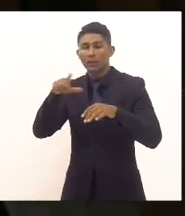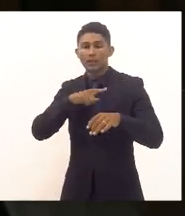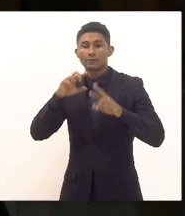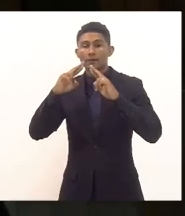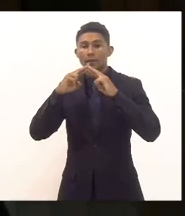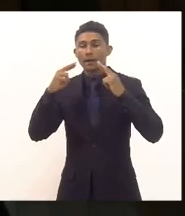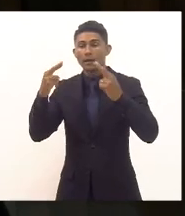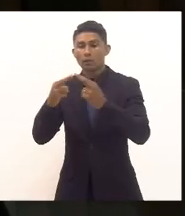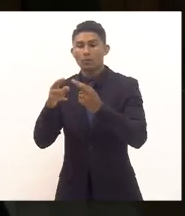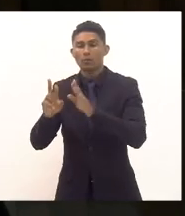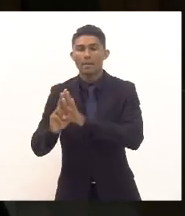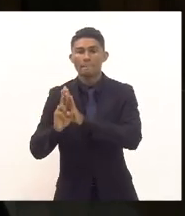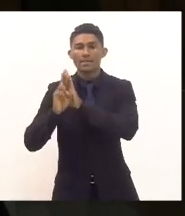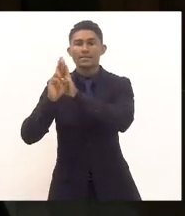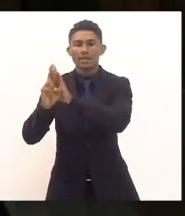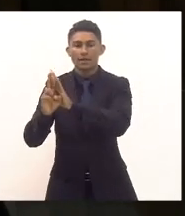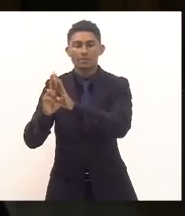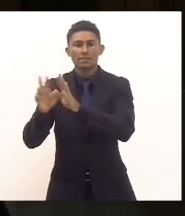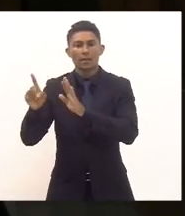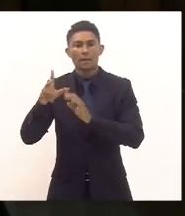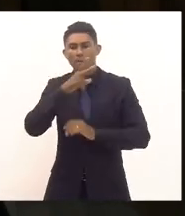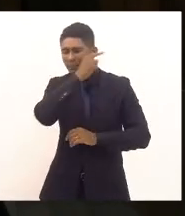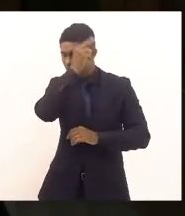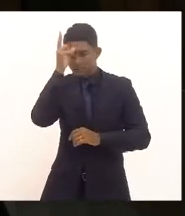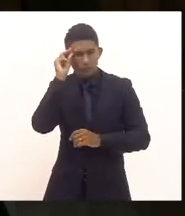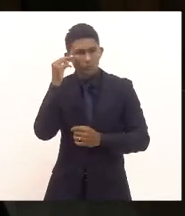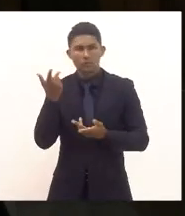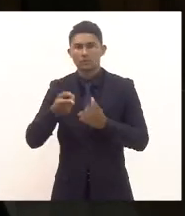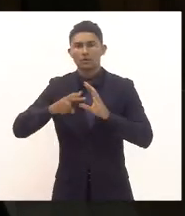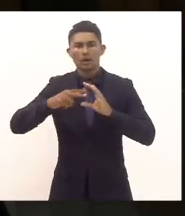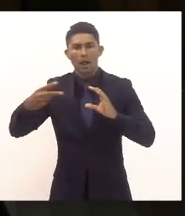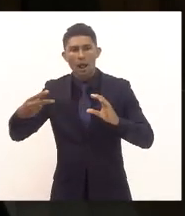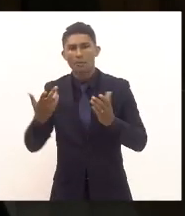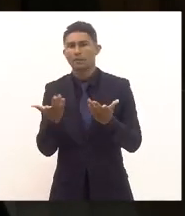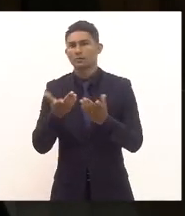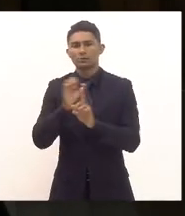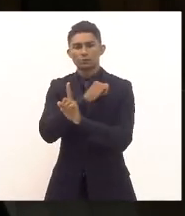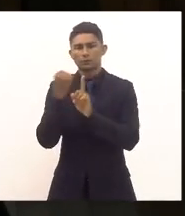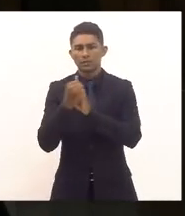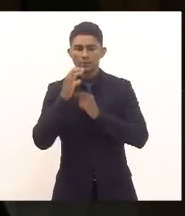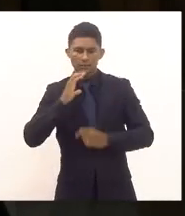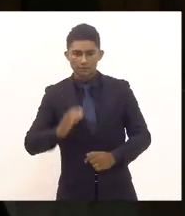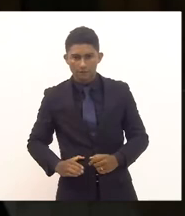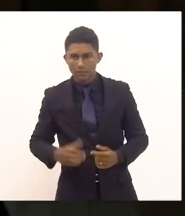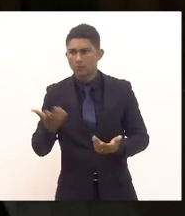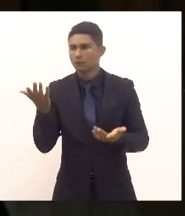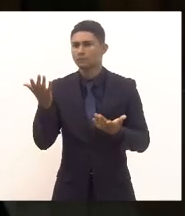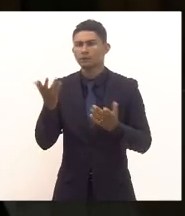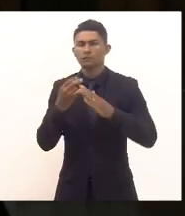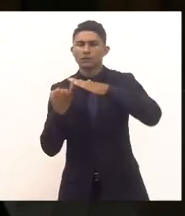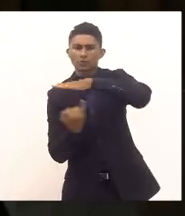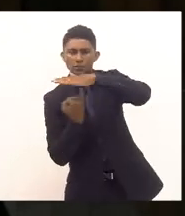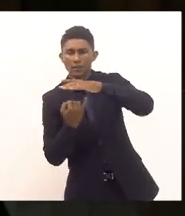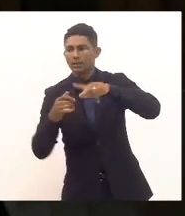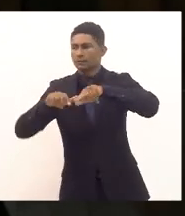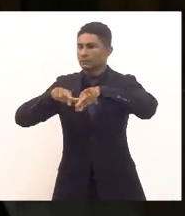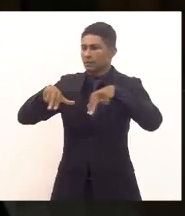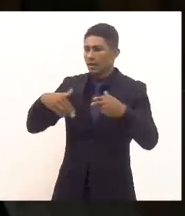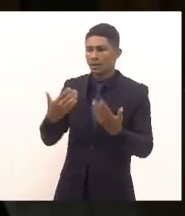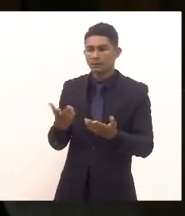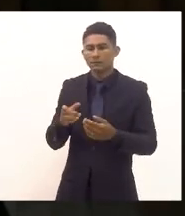de prefeituras câmaras de vereadores a eu vi organizada as entidades de